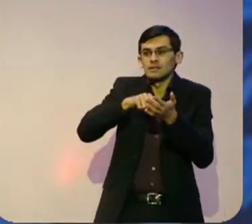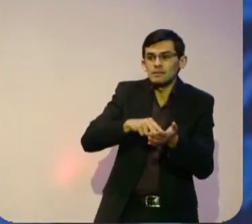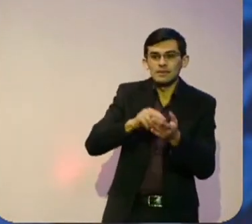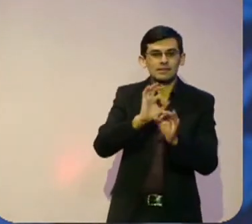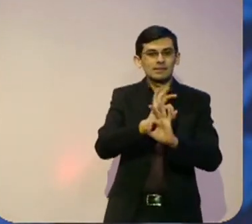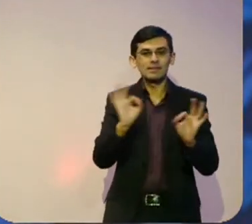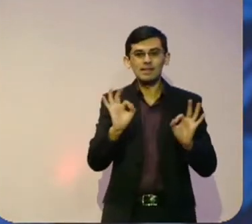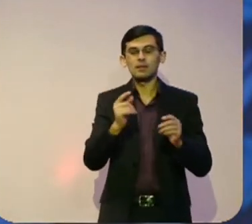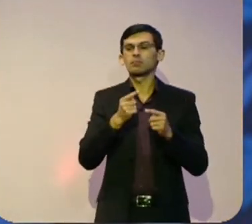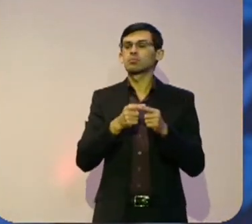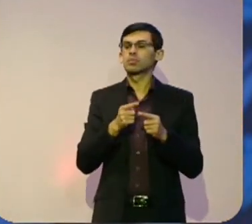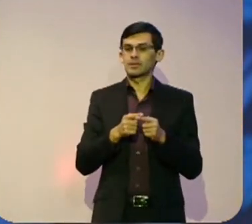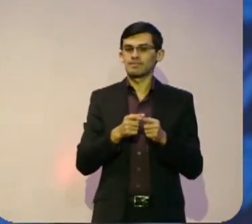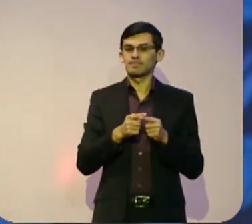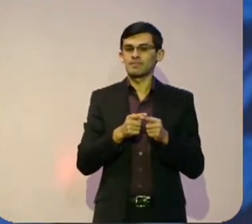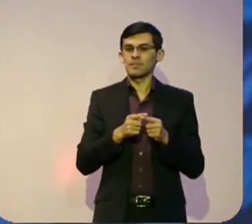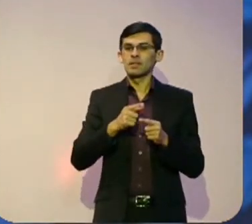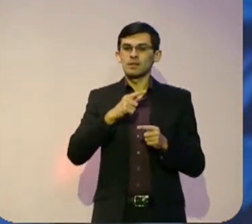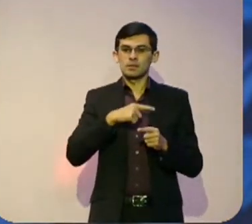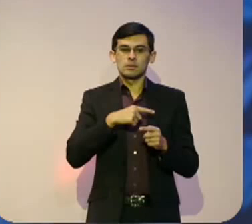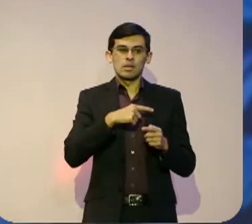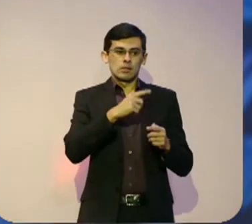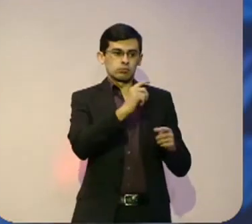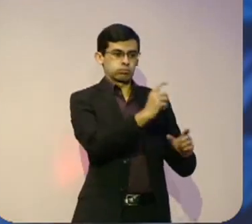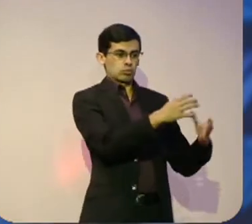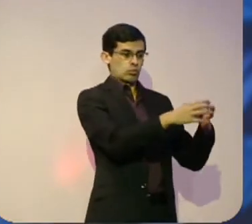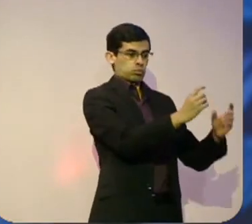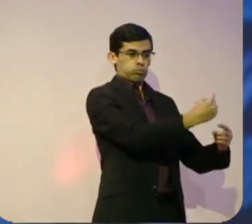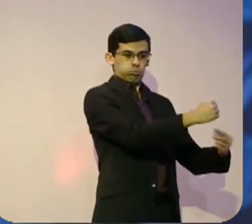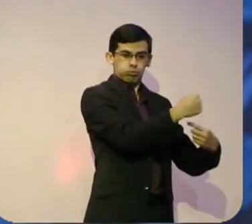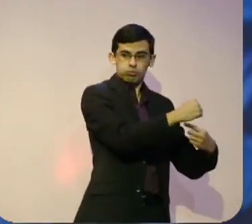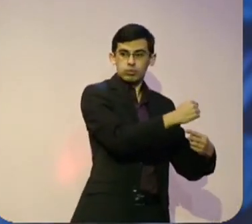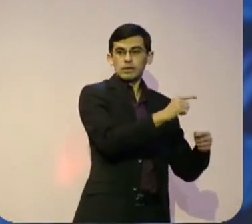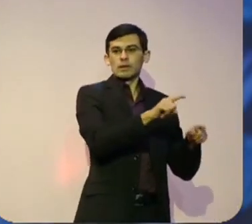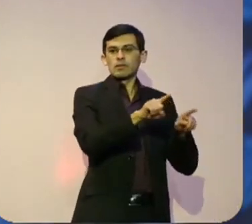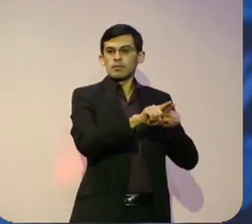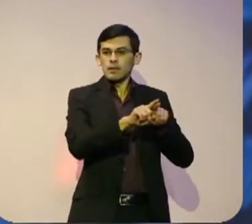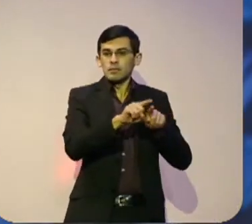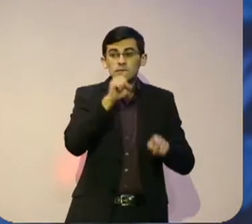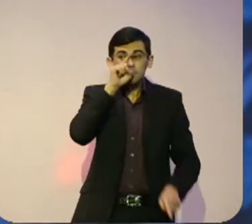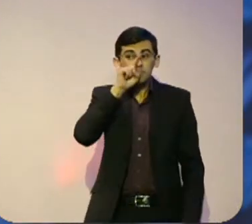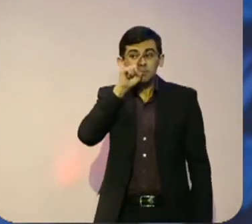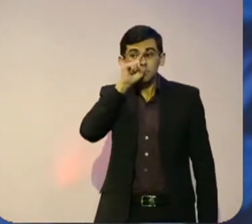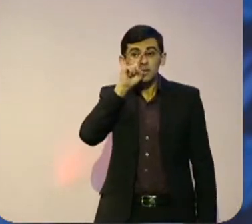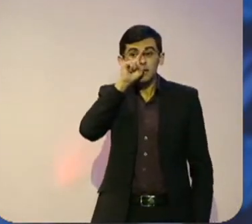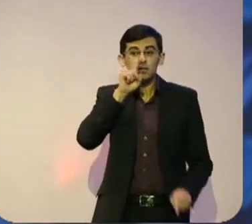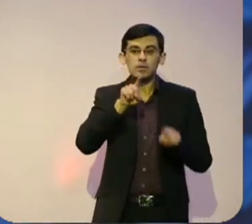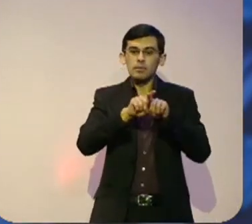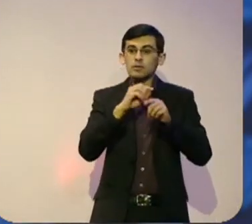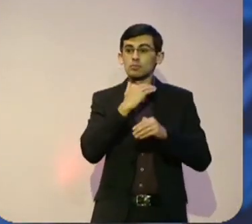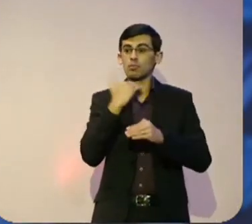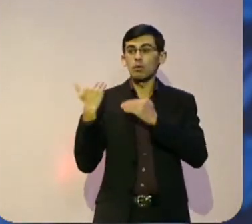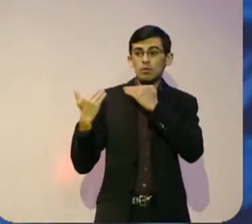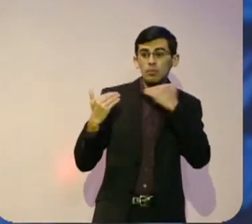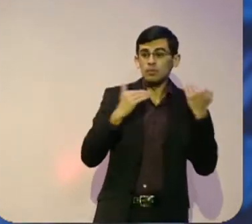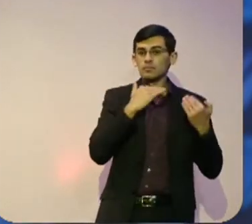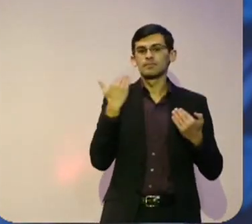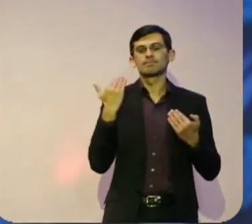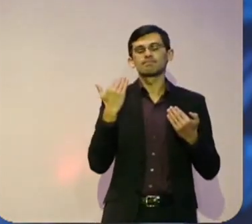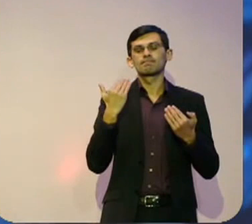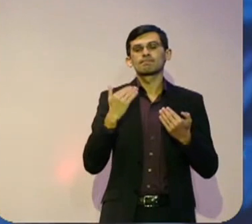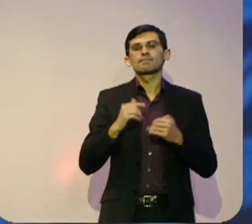também. Por quê? Porque estavam sendo perseguidos, tinham riscos, né, de morte,